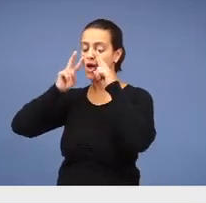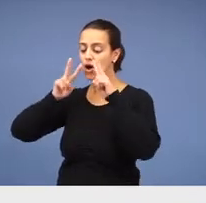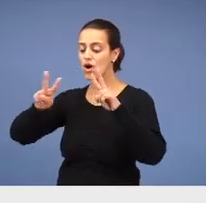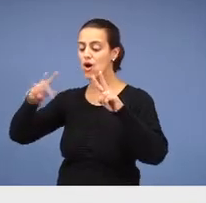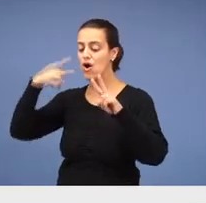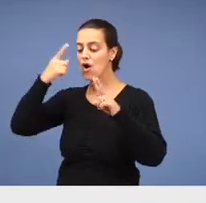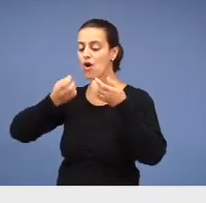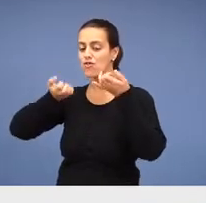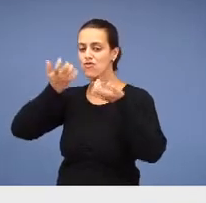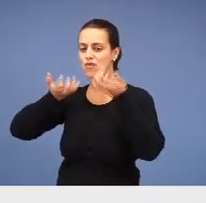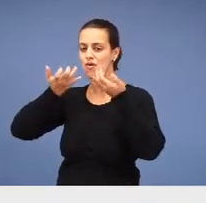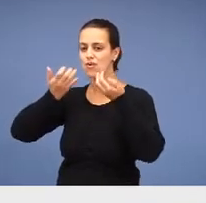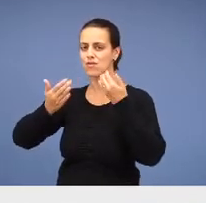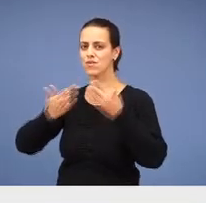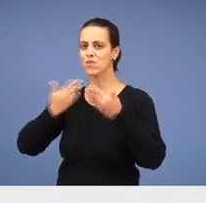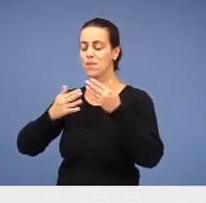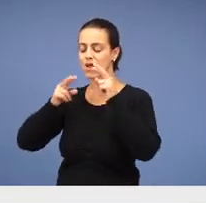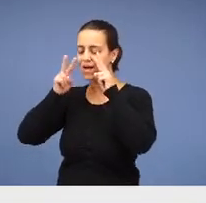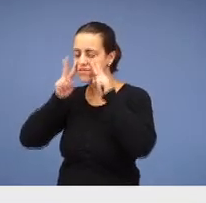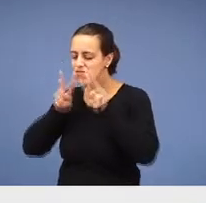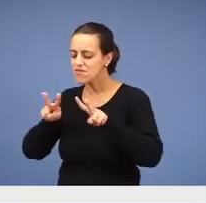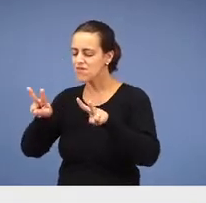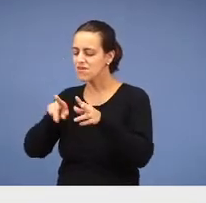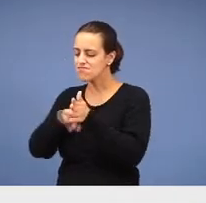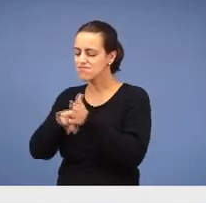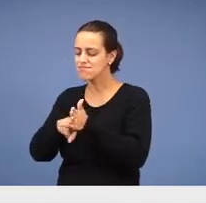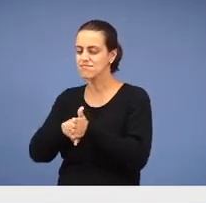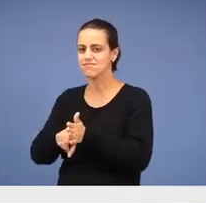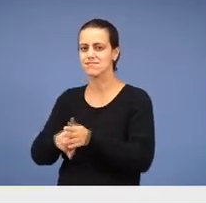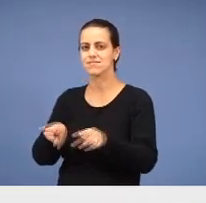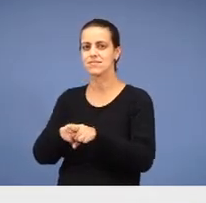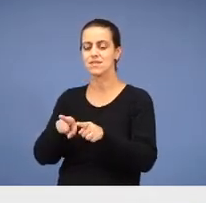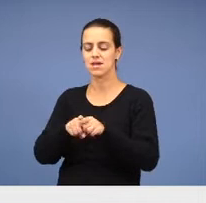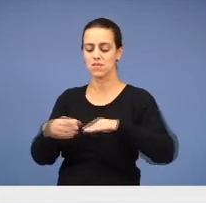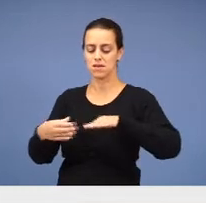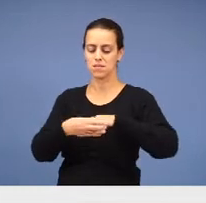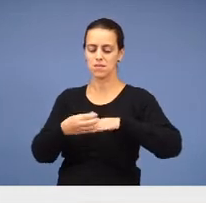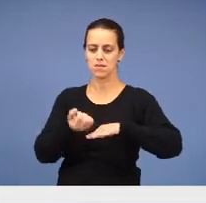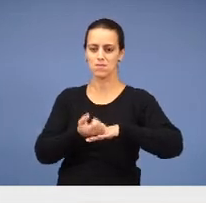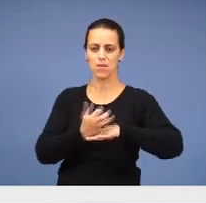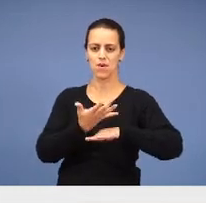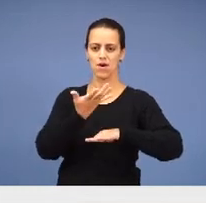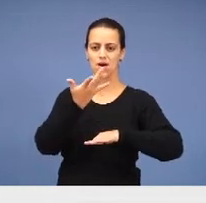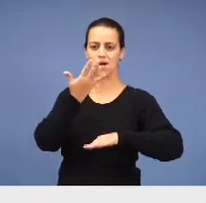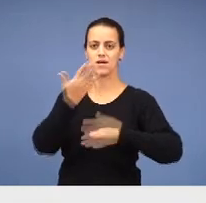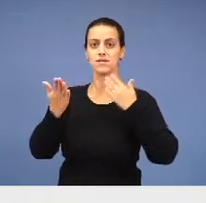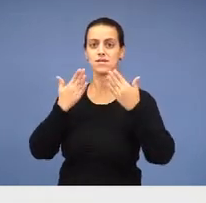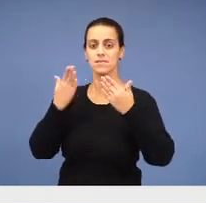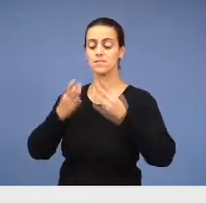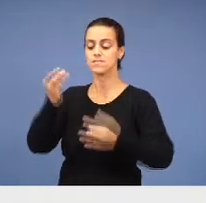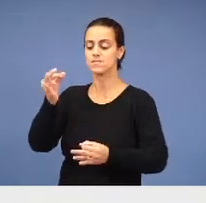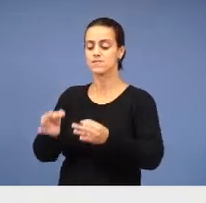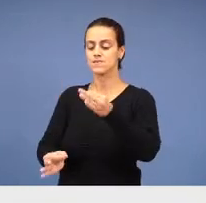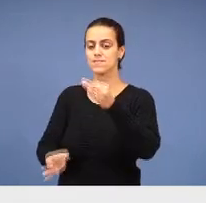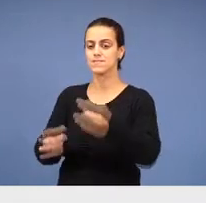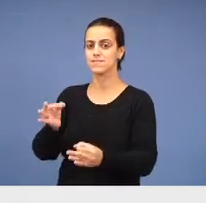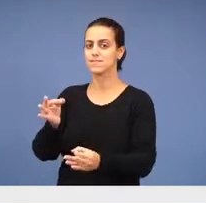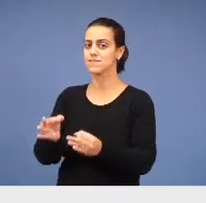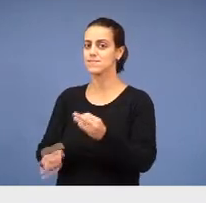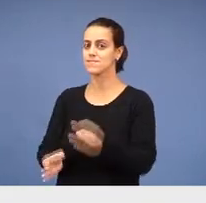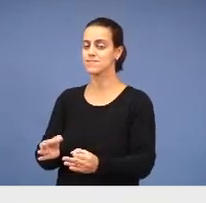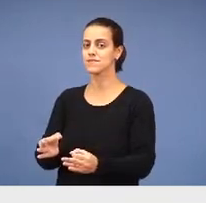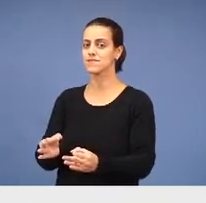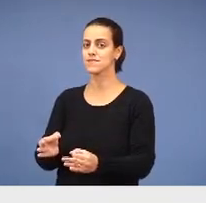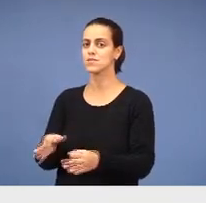latão reluzente, que é o juízo que ele vai realizar. E qual é o juízo? Morte. Morte para quem está mal do coração e dos rins, não tem